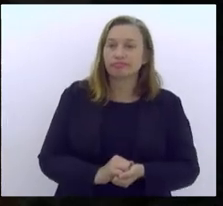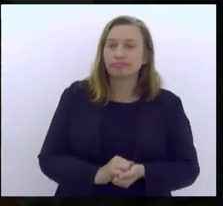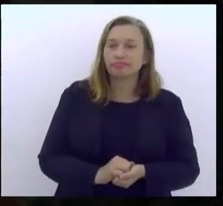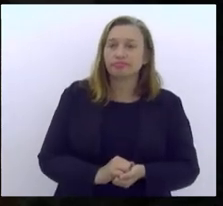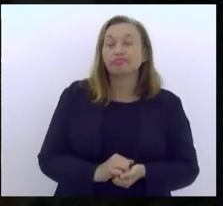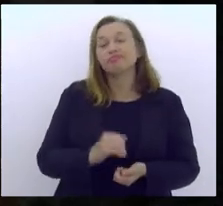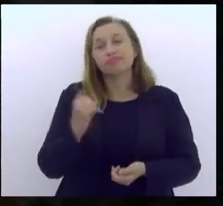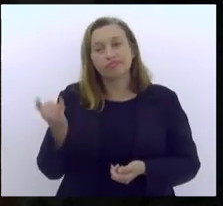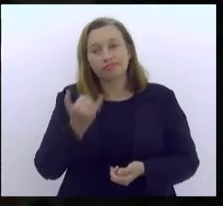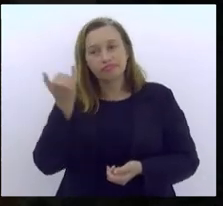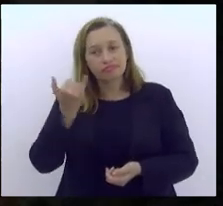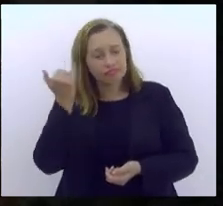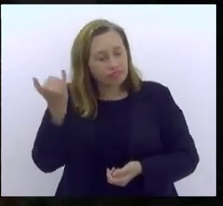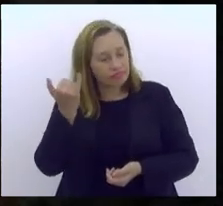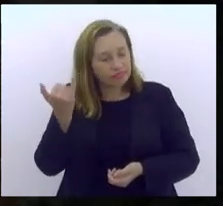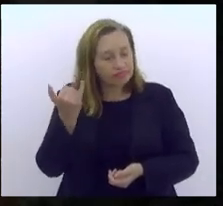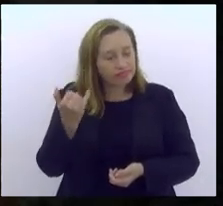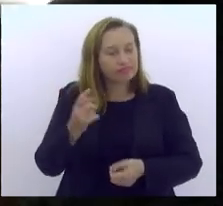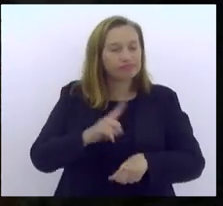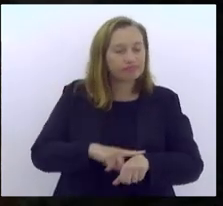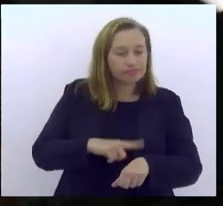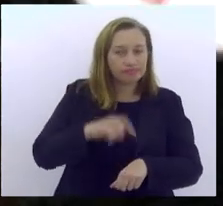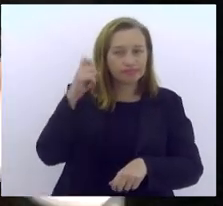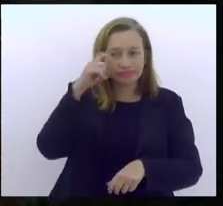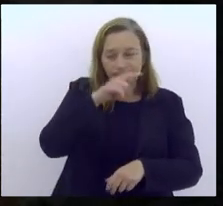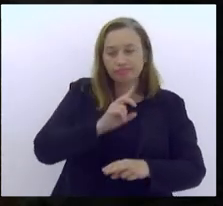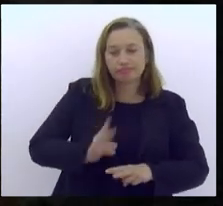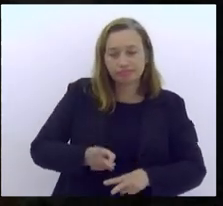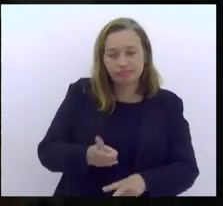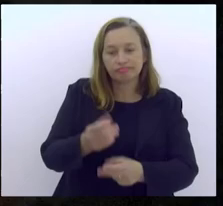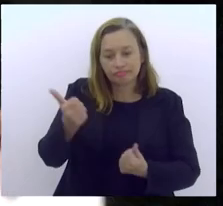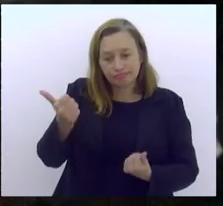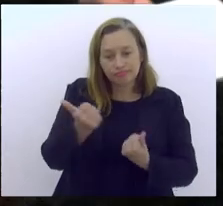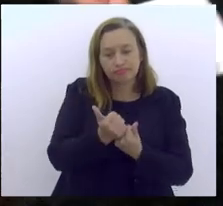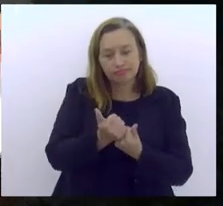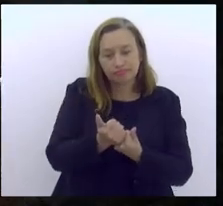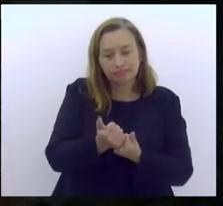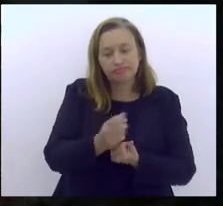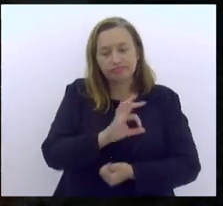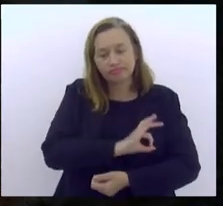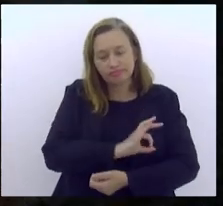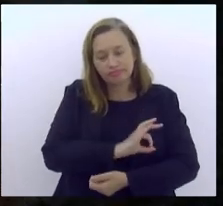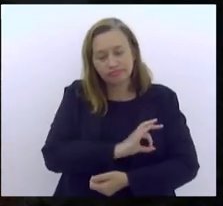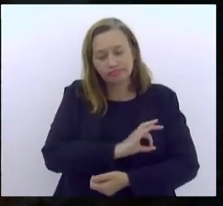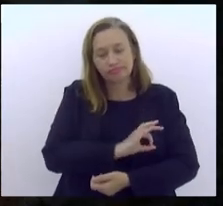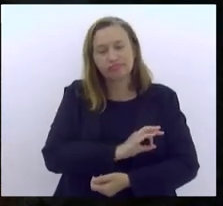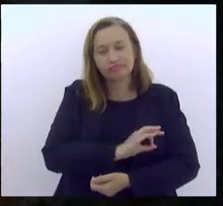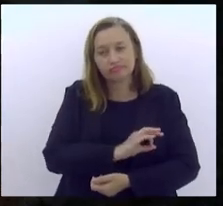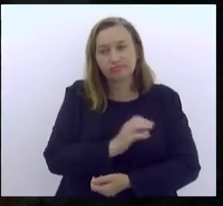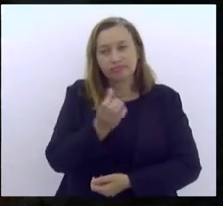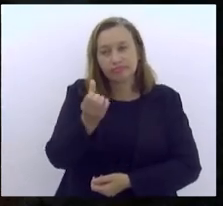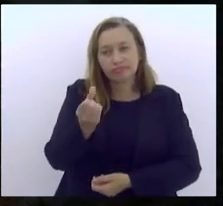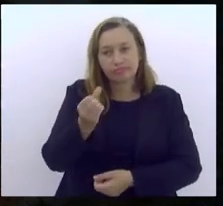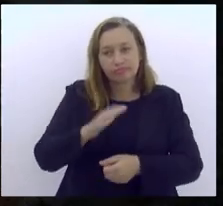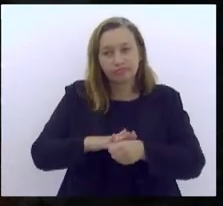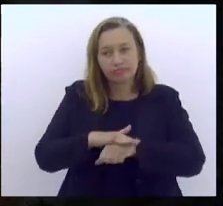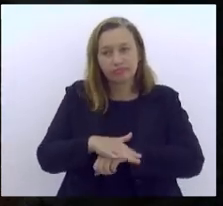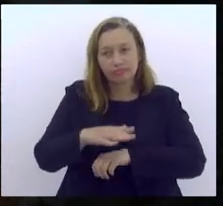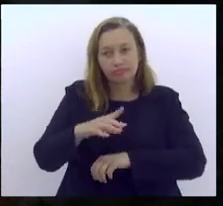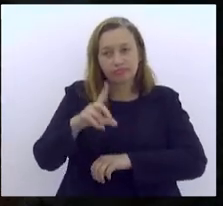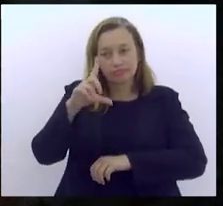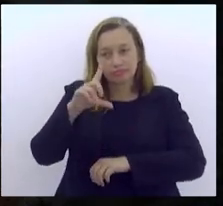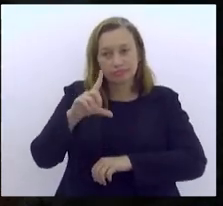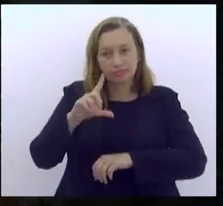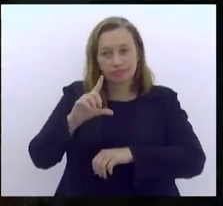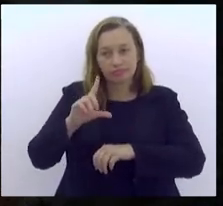nada mais importante que, num momento tão difícil, a gente continuar apoiando os nossos policiais. A partir das 6 horas da noite, e eu conto